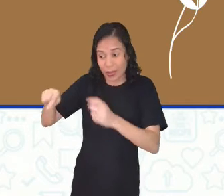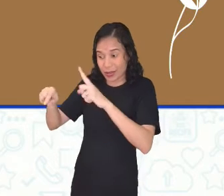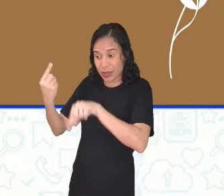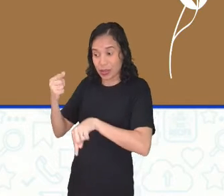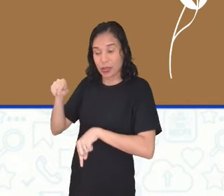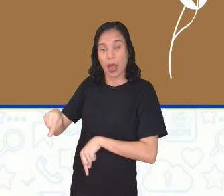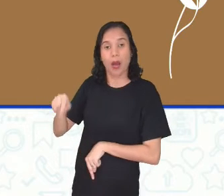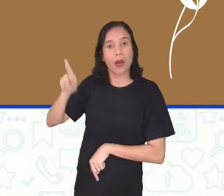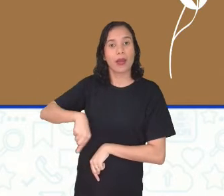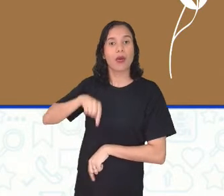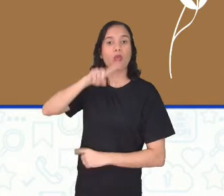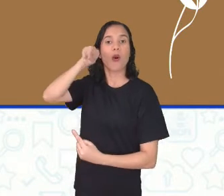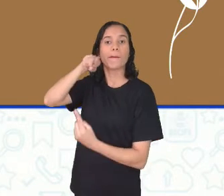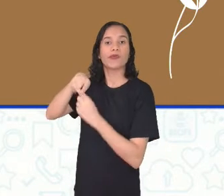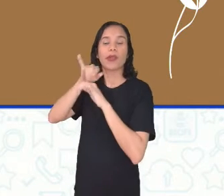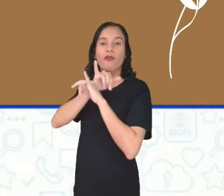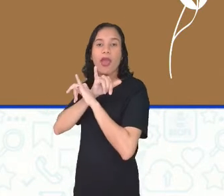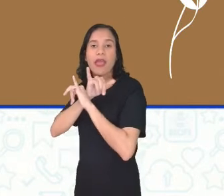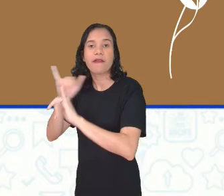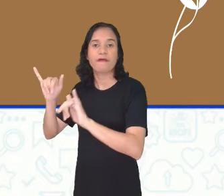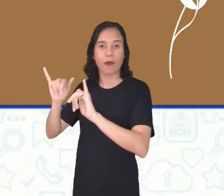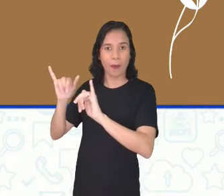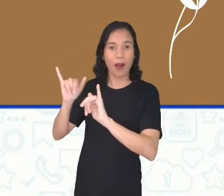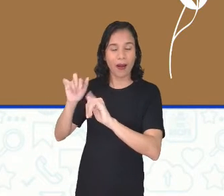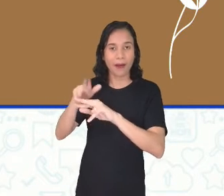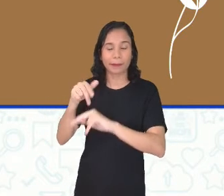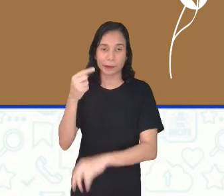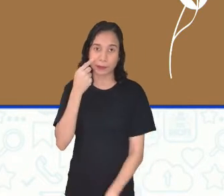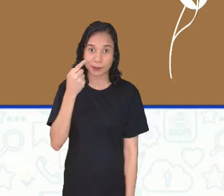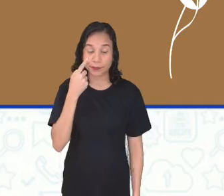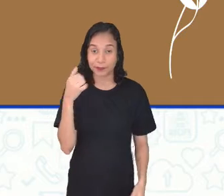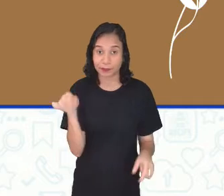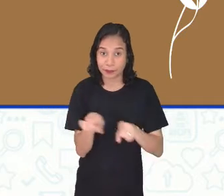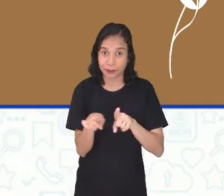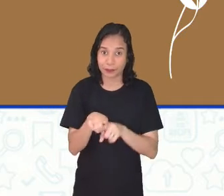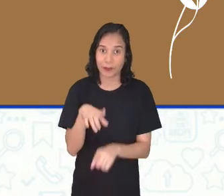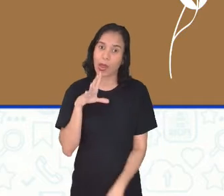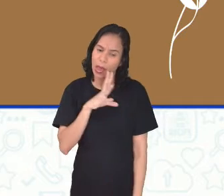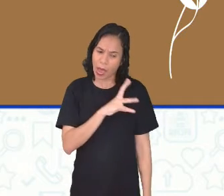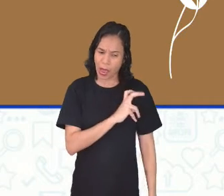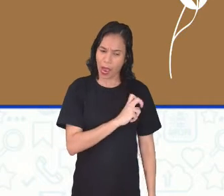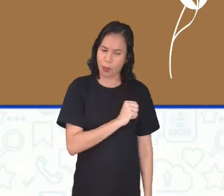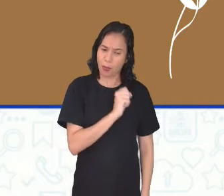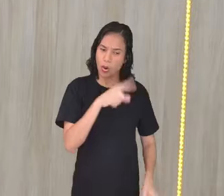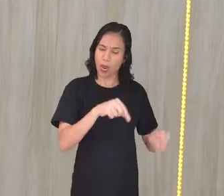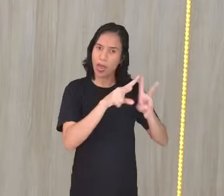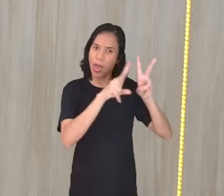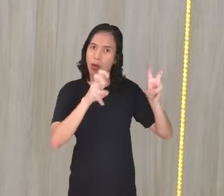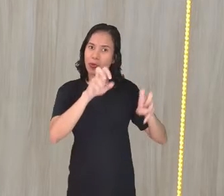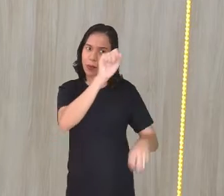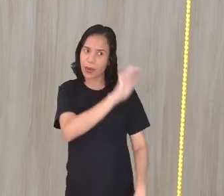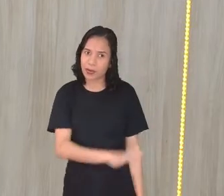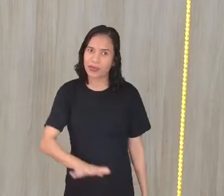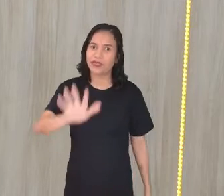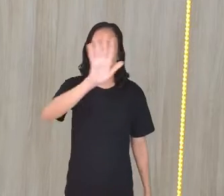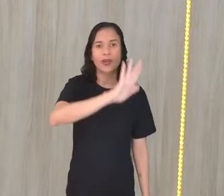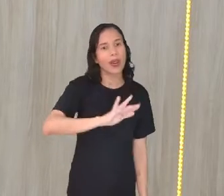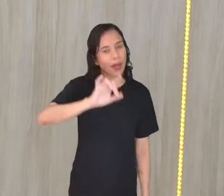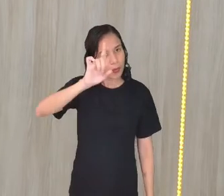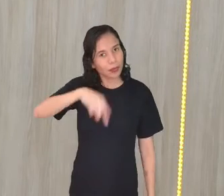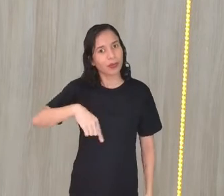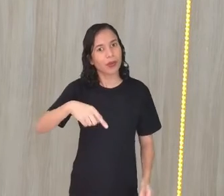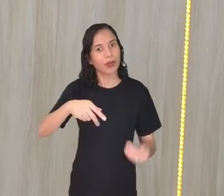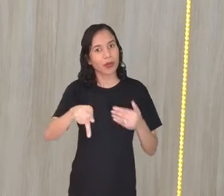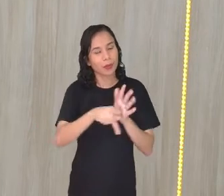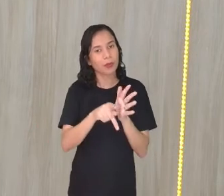visa informar ao leitor. Então, inclusive o amor é um tema bastante universal, né? Eu acho que independente do